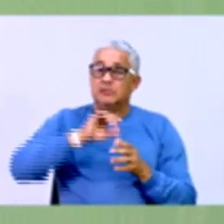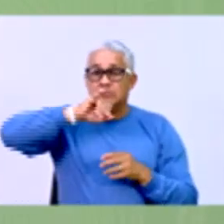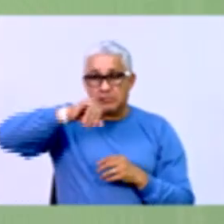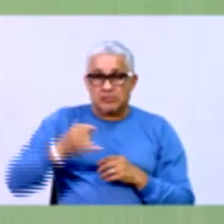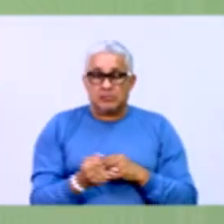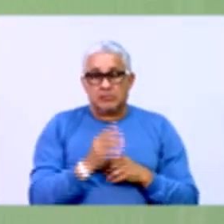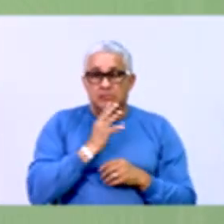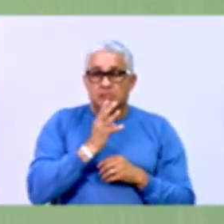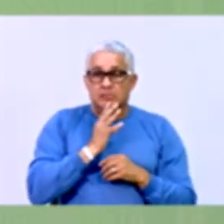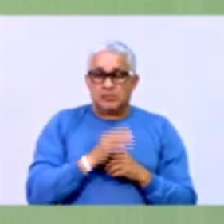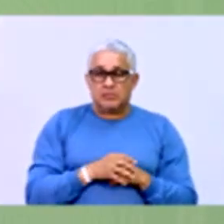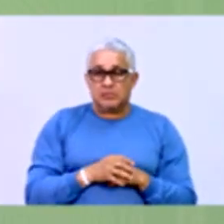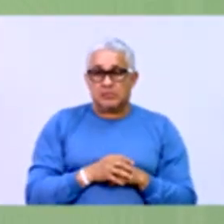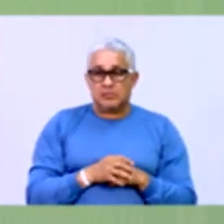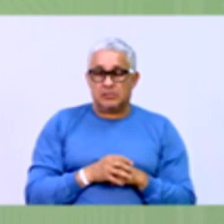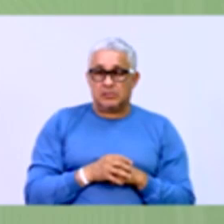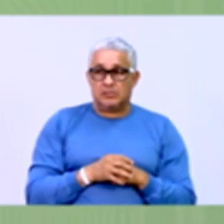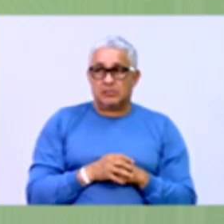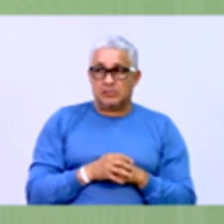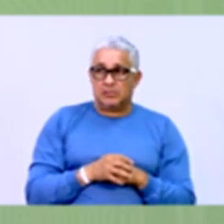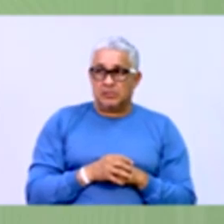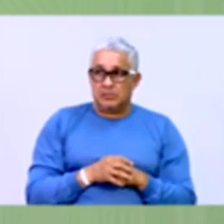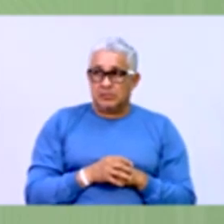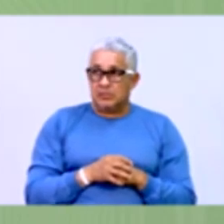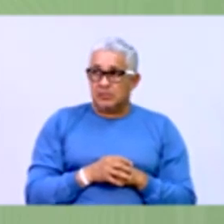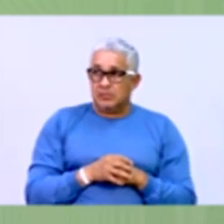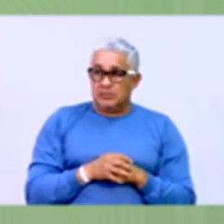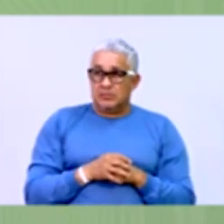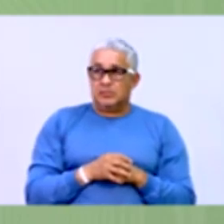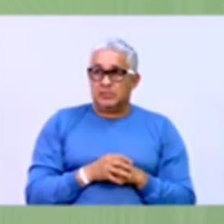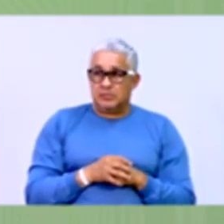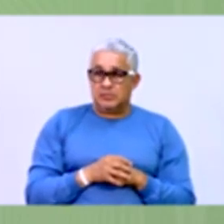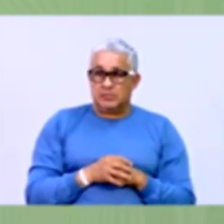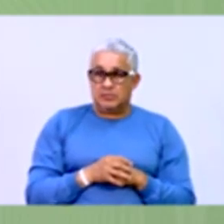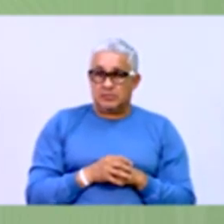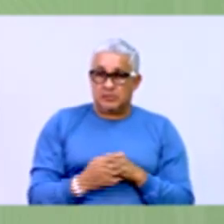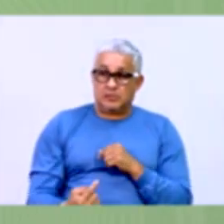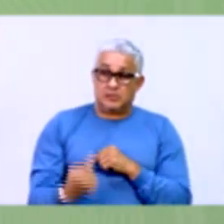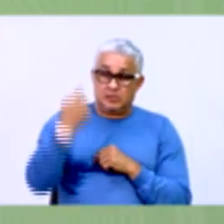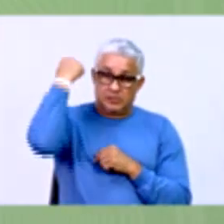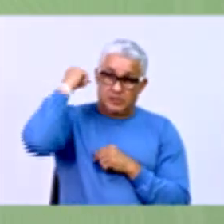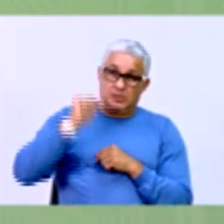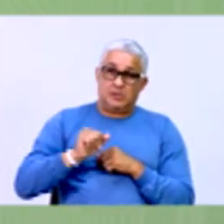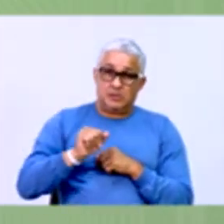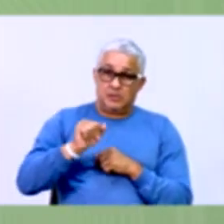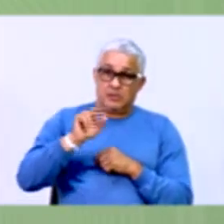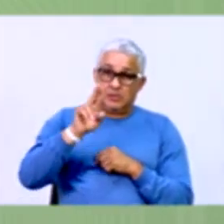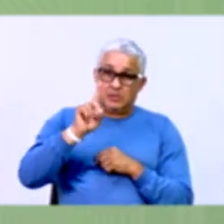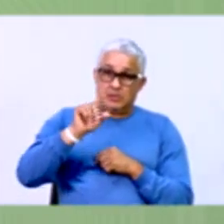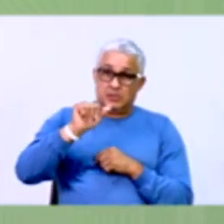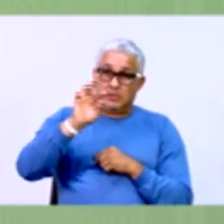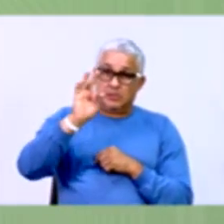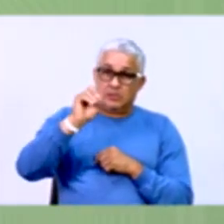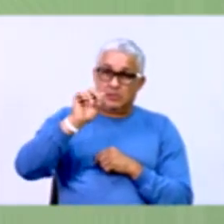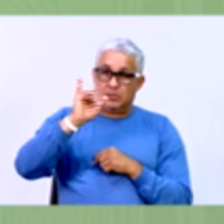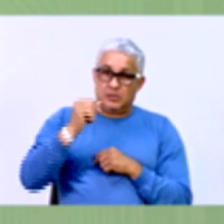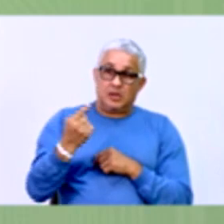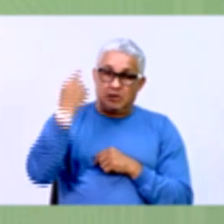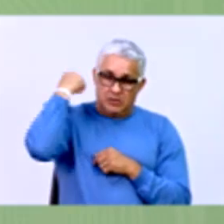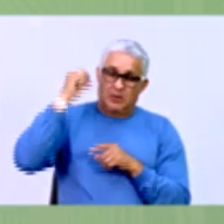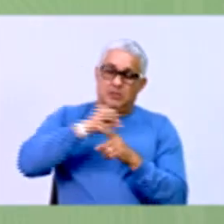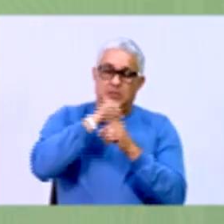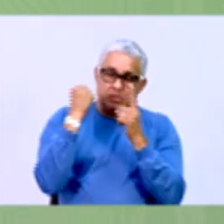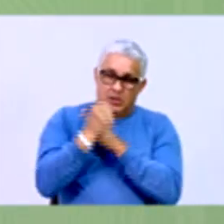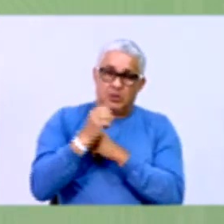o conhecimento, o know-how, né, vamos dizer assim, de auditorias que são feitas aí em todos os segmentos da